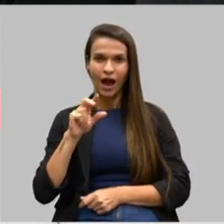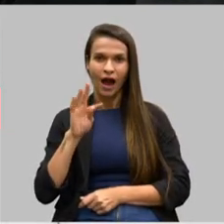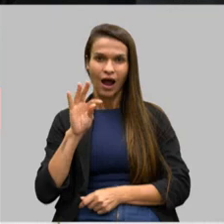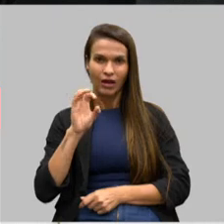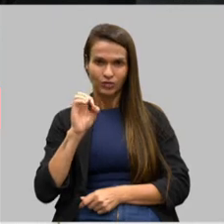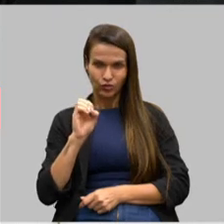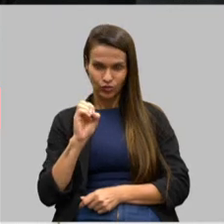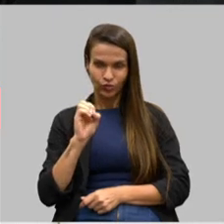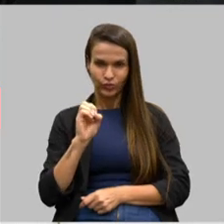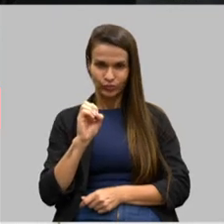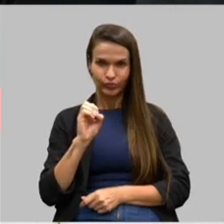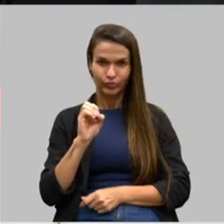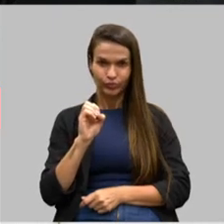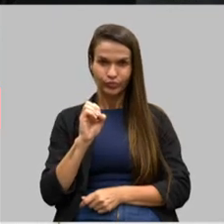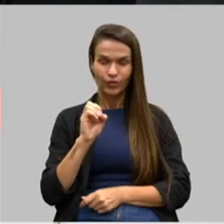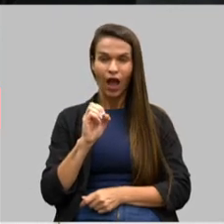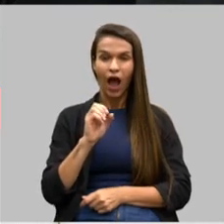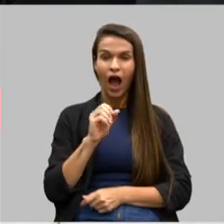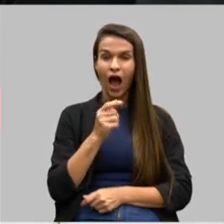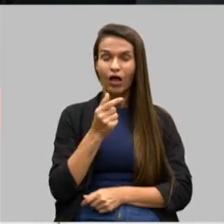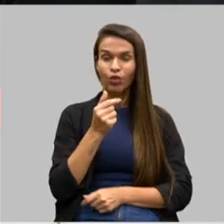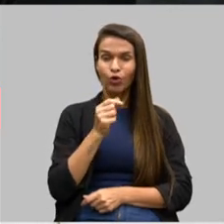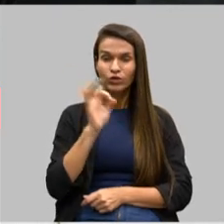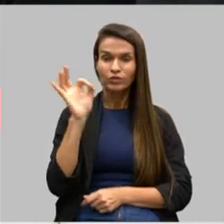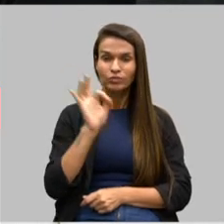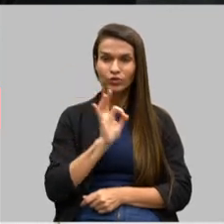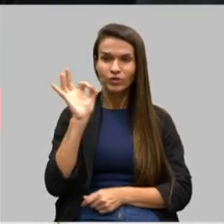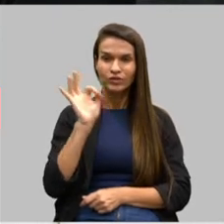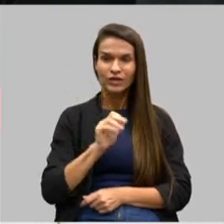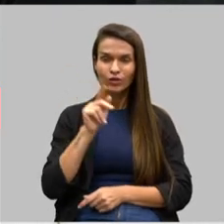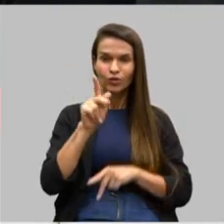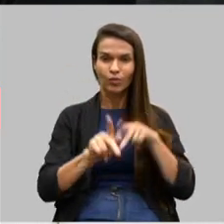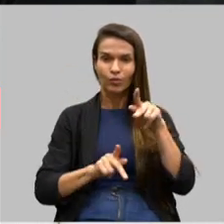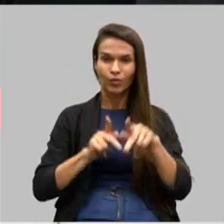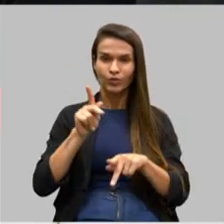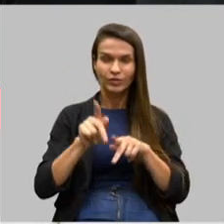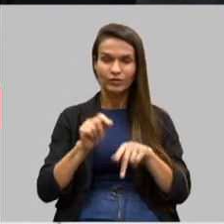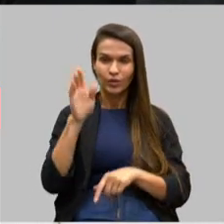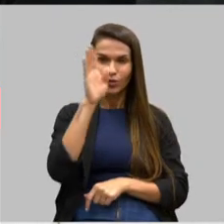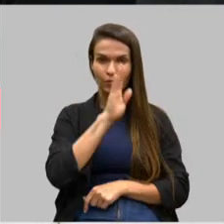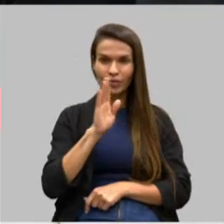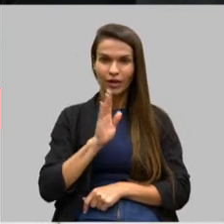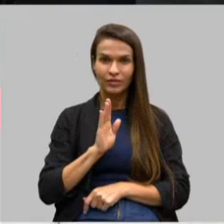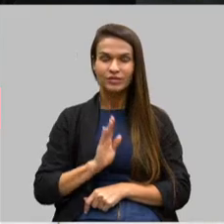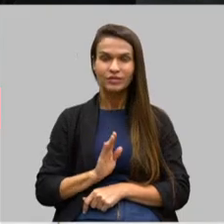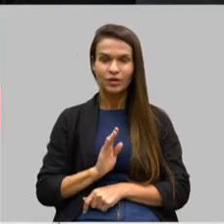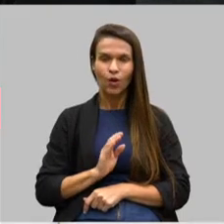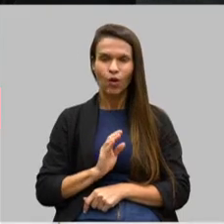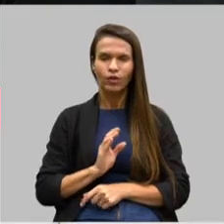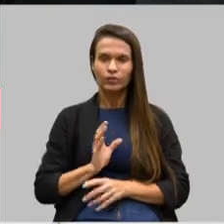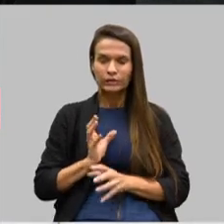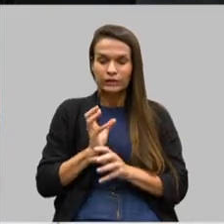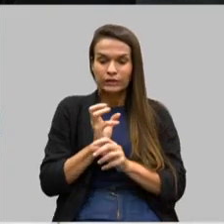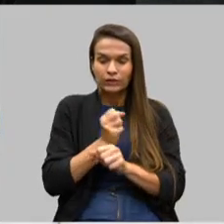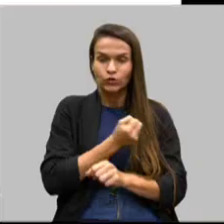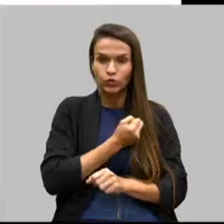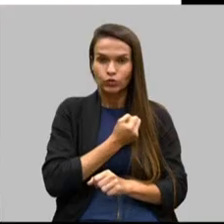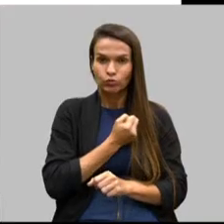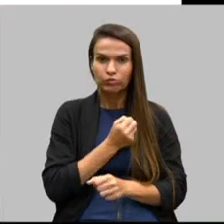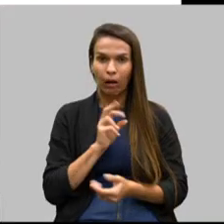O que equivale a 12% da população do Brasil. Né? É um número bastante